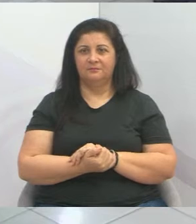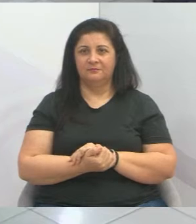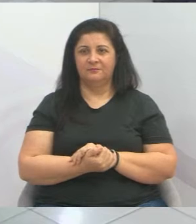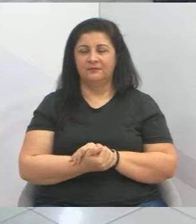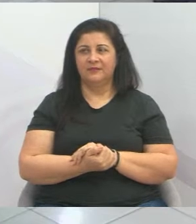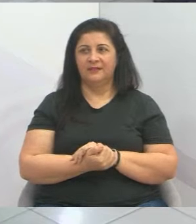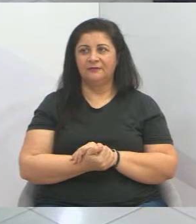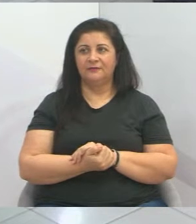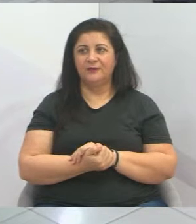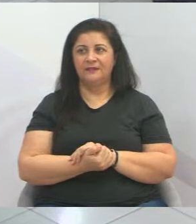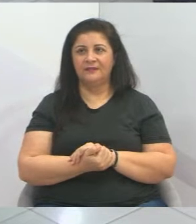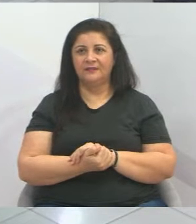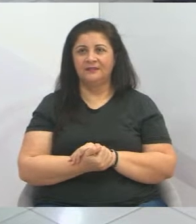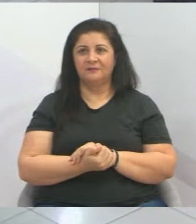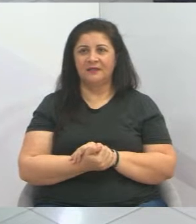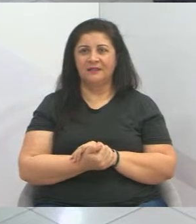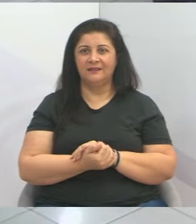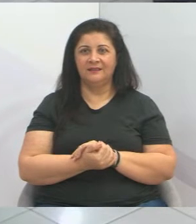requerimento